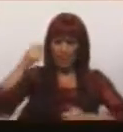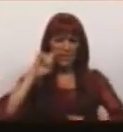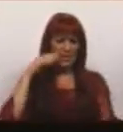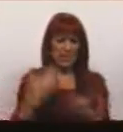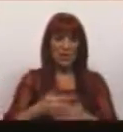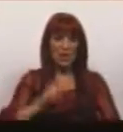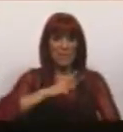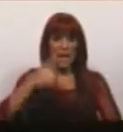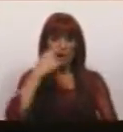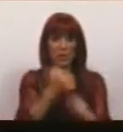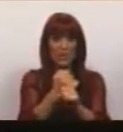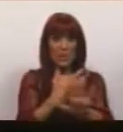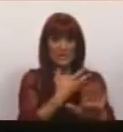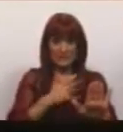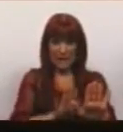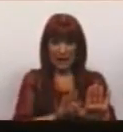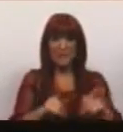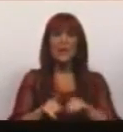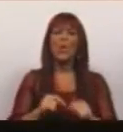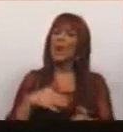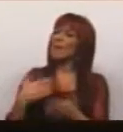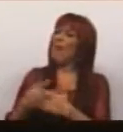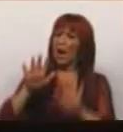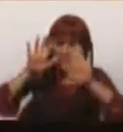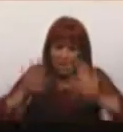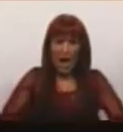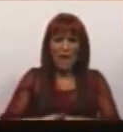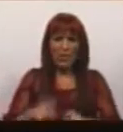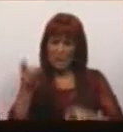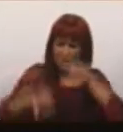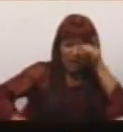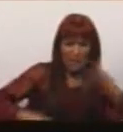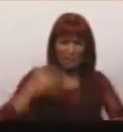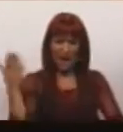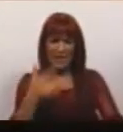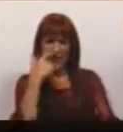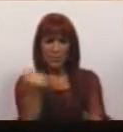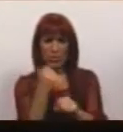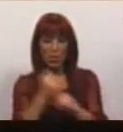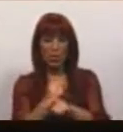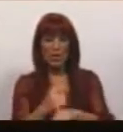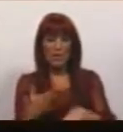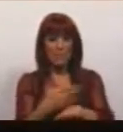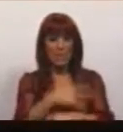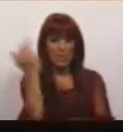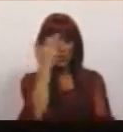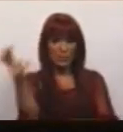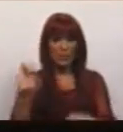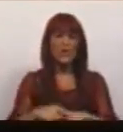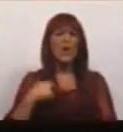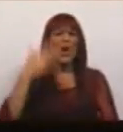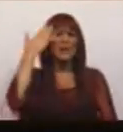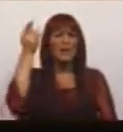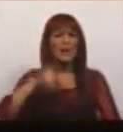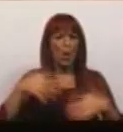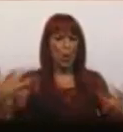os milhares de postos de trabalho e que é necessário colocar um travão aos atropelos aos direitos de quem trabalha e pré-reformados, considerando ainda